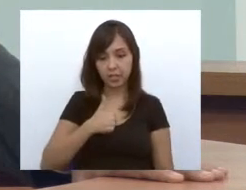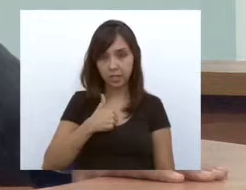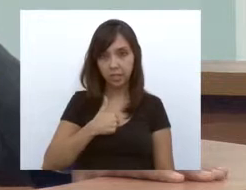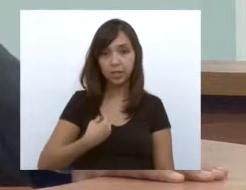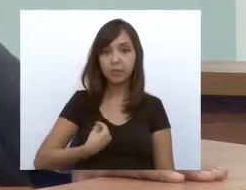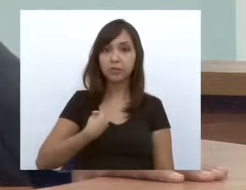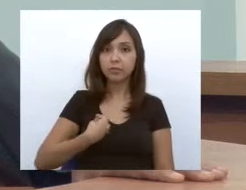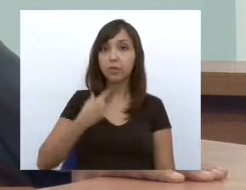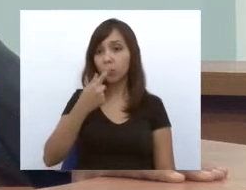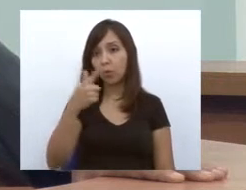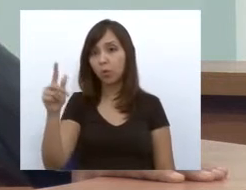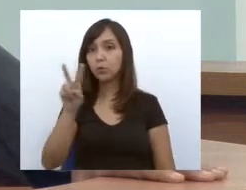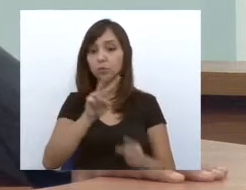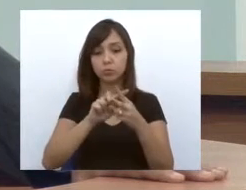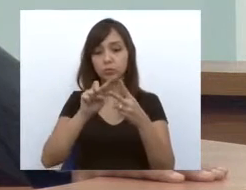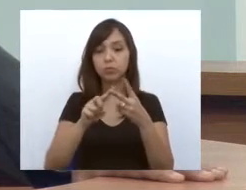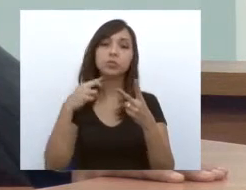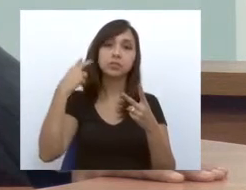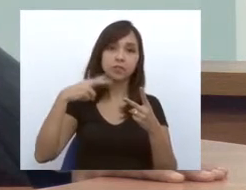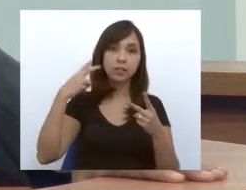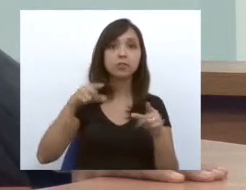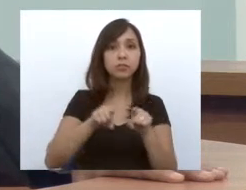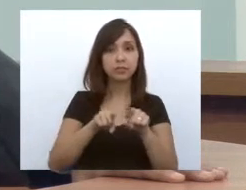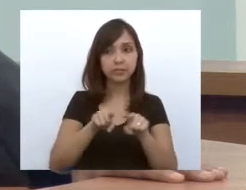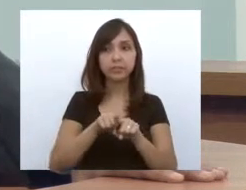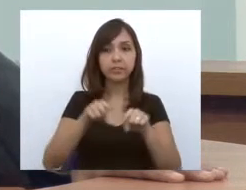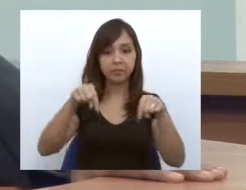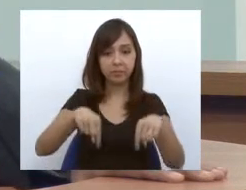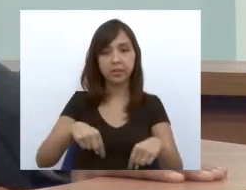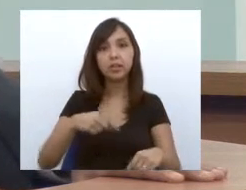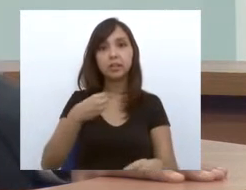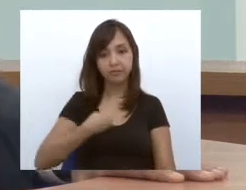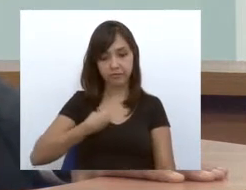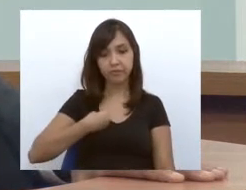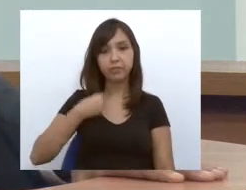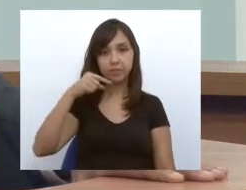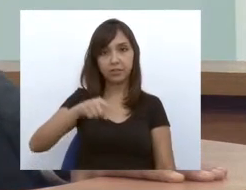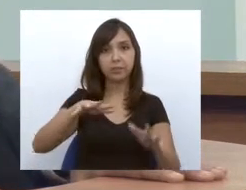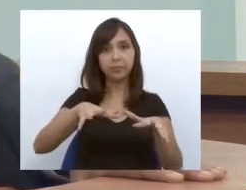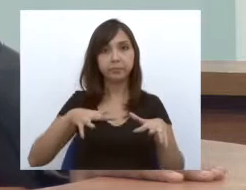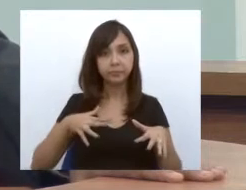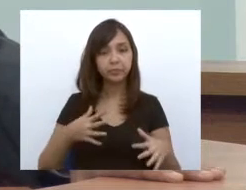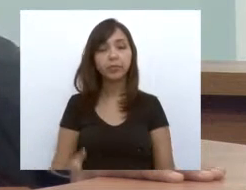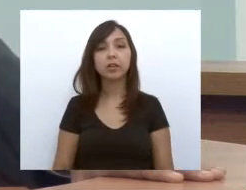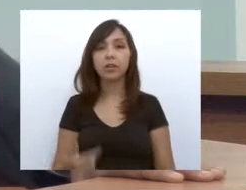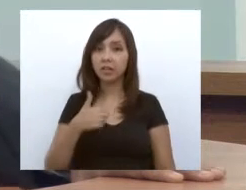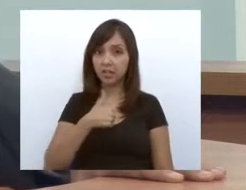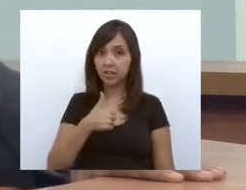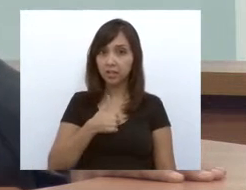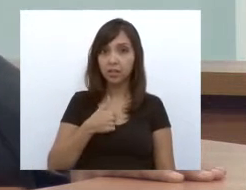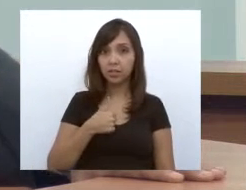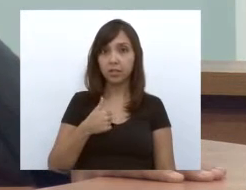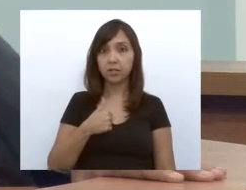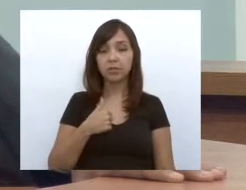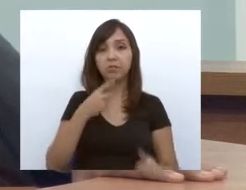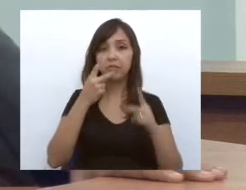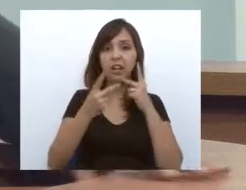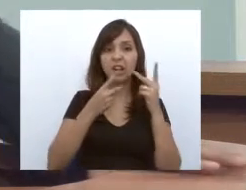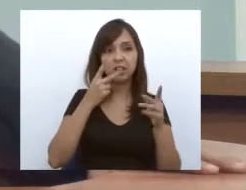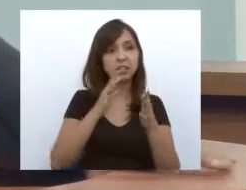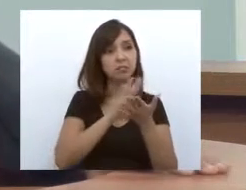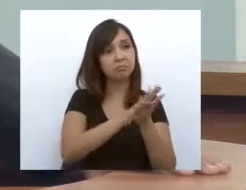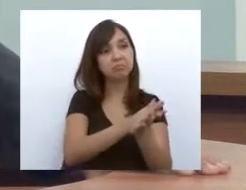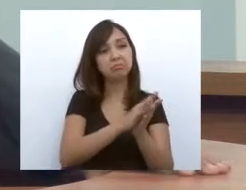e dois outros vereadores, um dos quais está aqui no plenário. Então eu não estava faltando